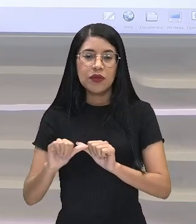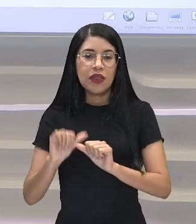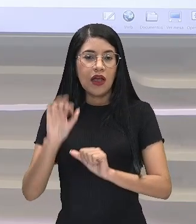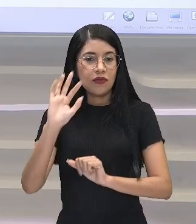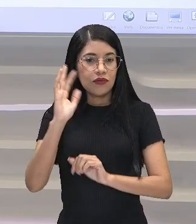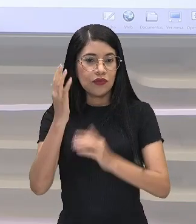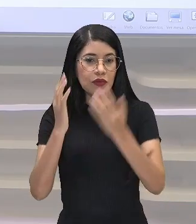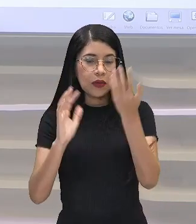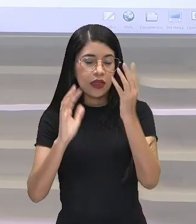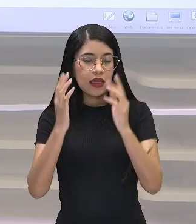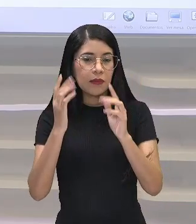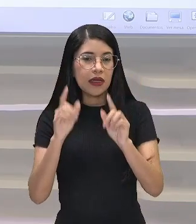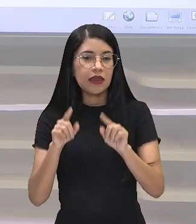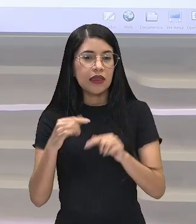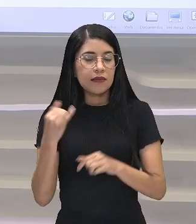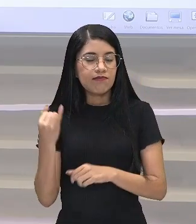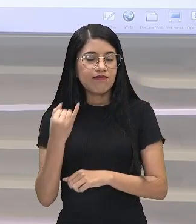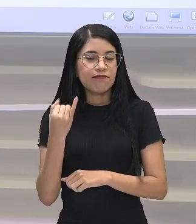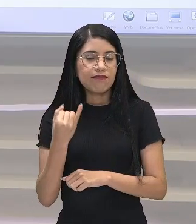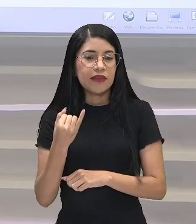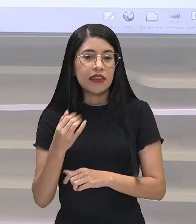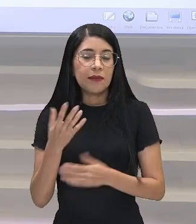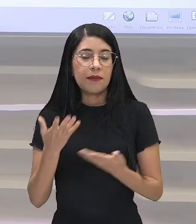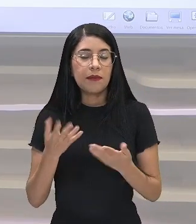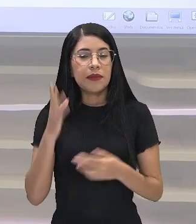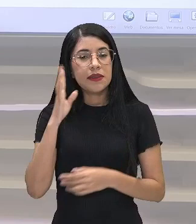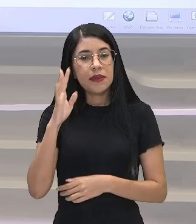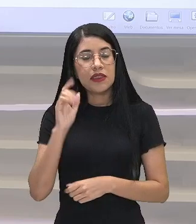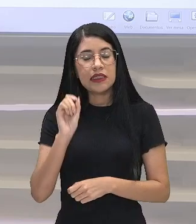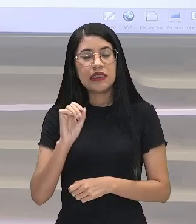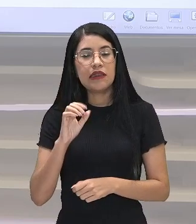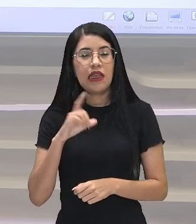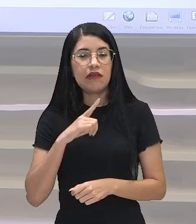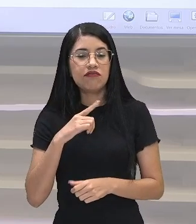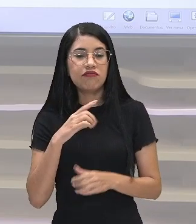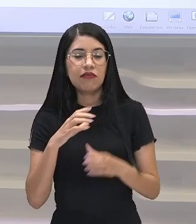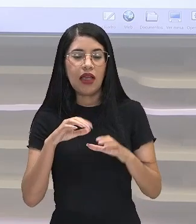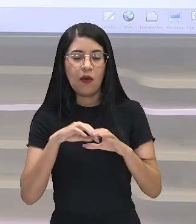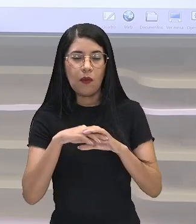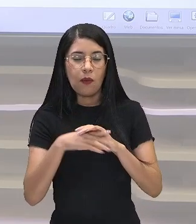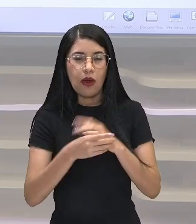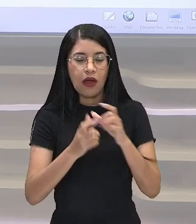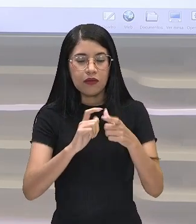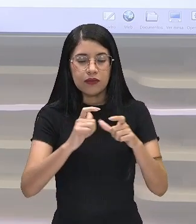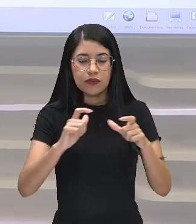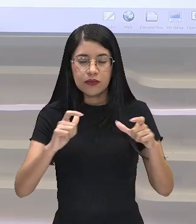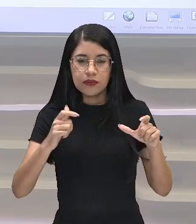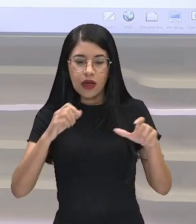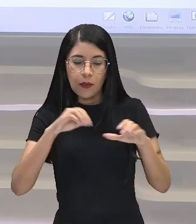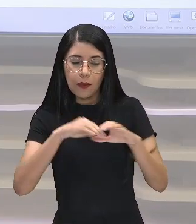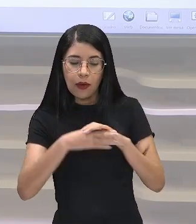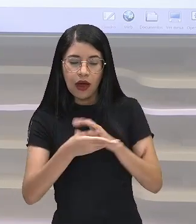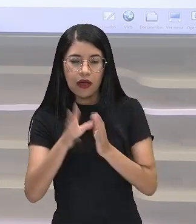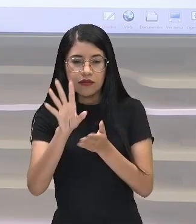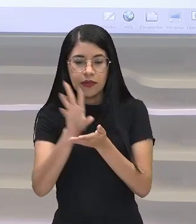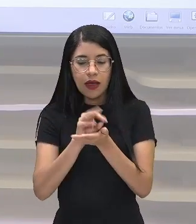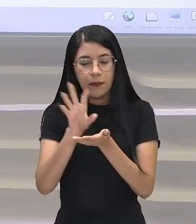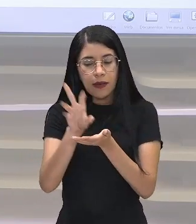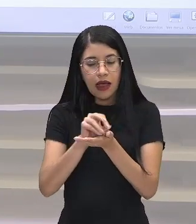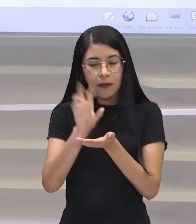irreversível, porque imagina, a gente tem uma grande quantidade de carbono que é captado, que é